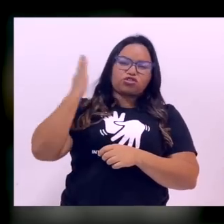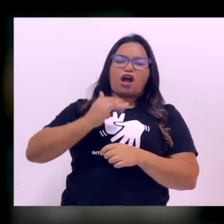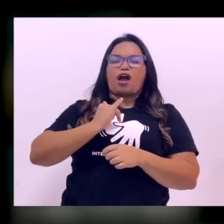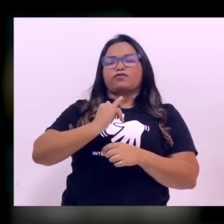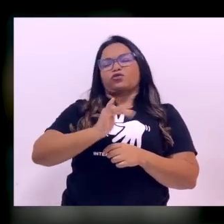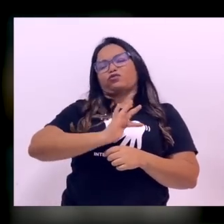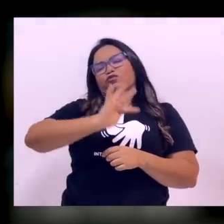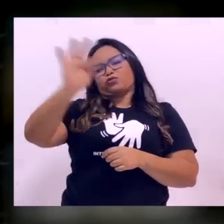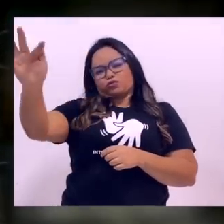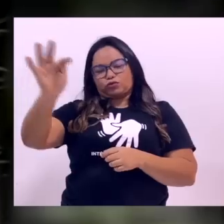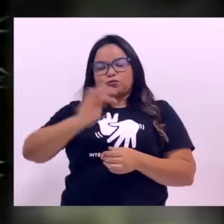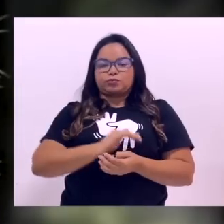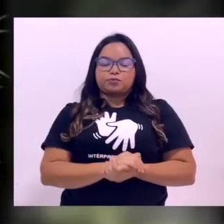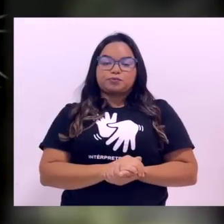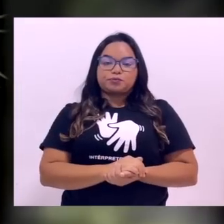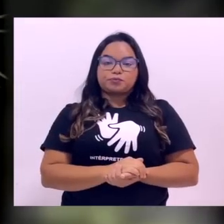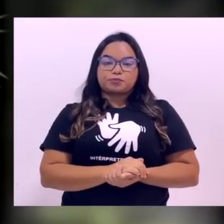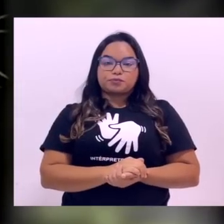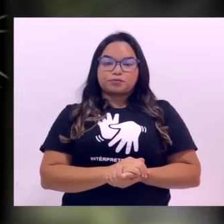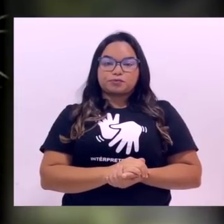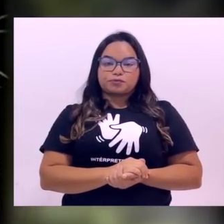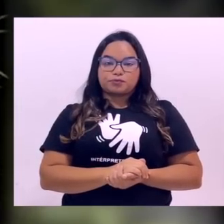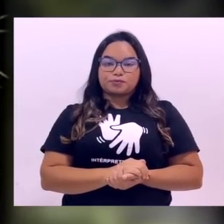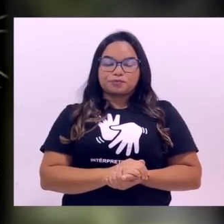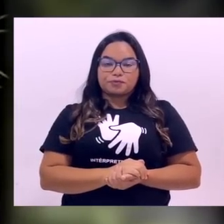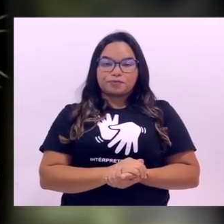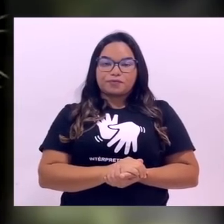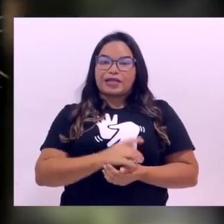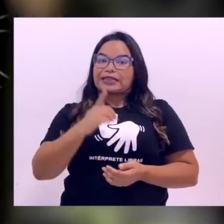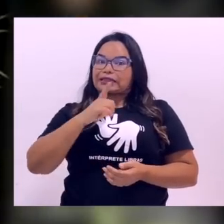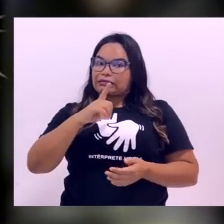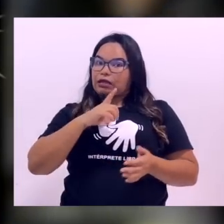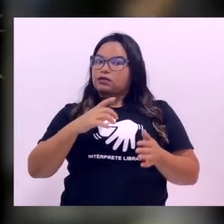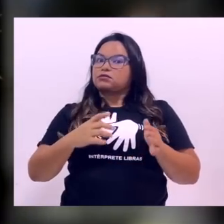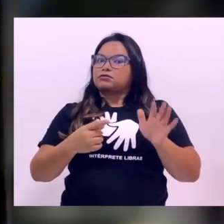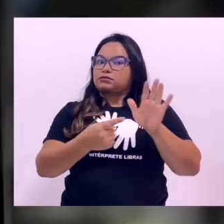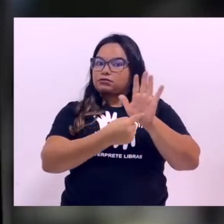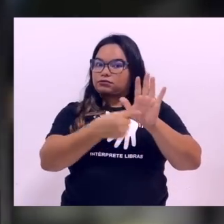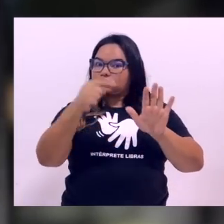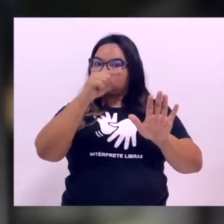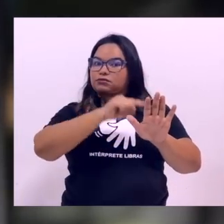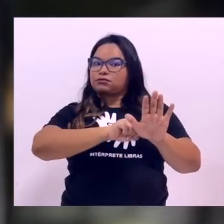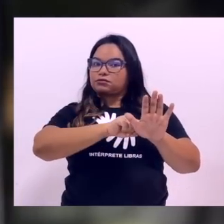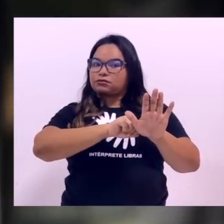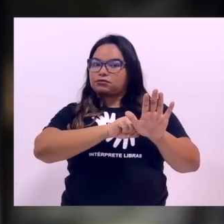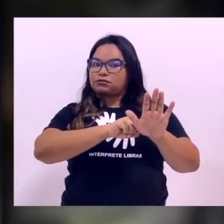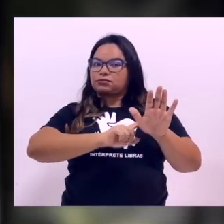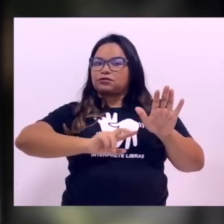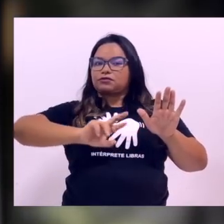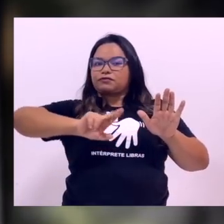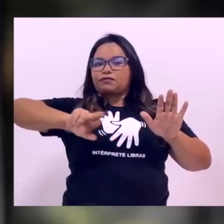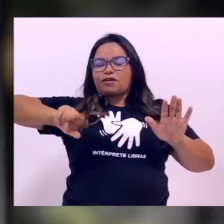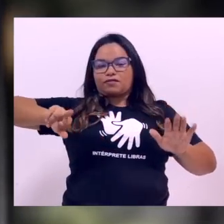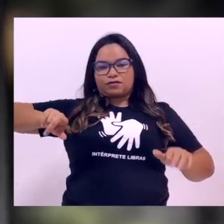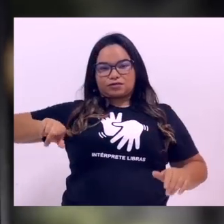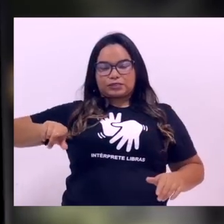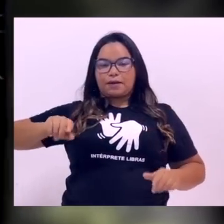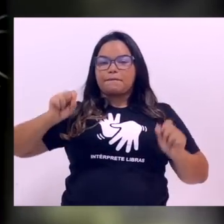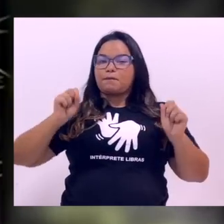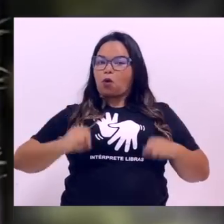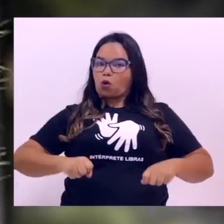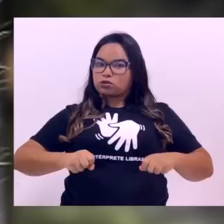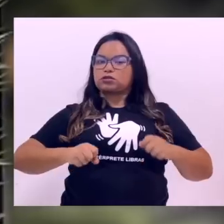não sucederam. Ou isto é assim ou não é. Agora, há muitas figuras e símbolos usados na